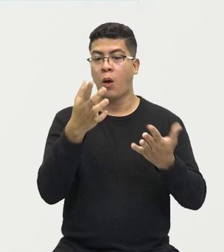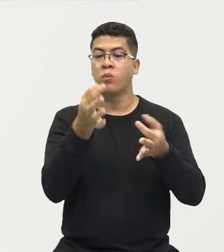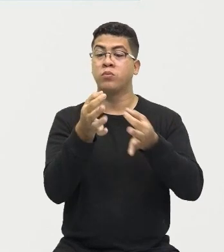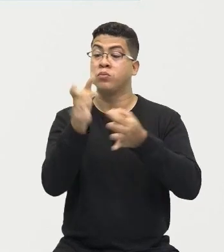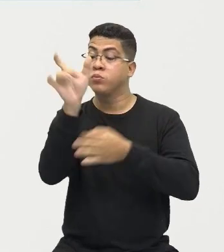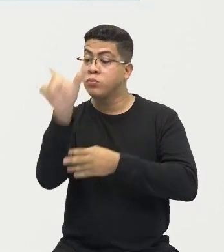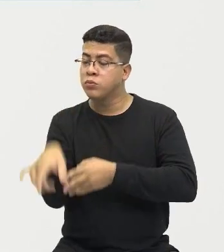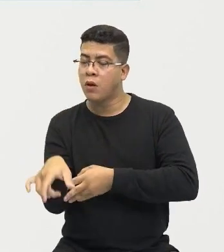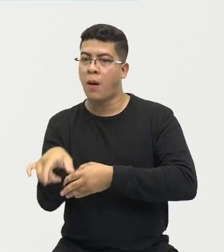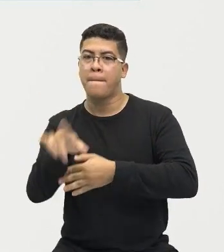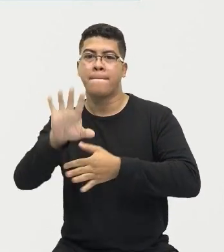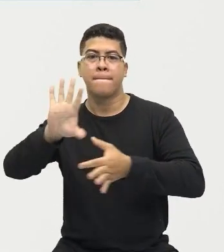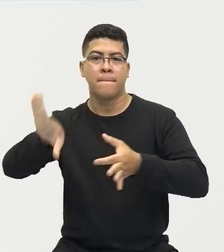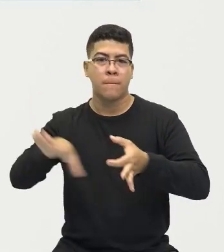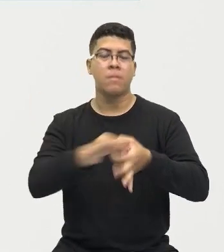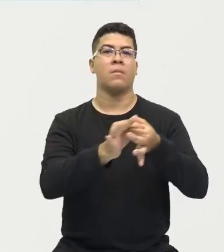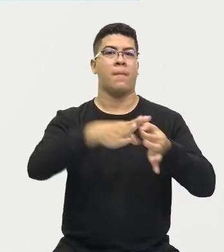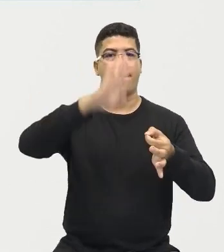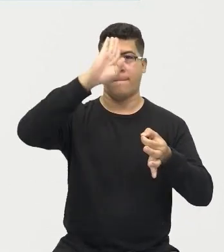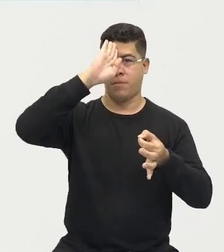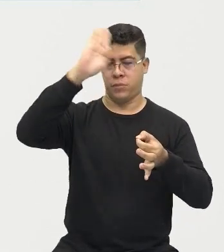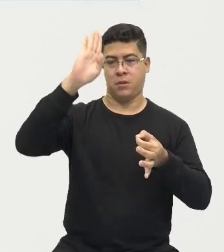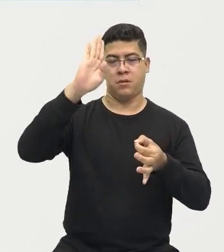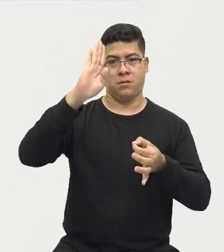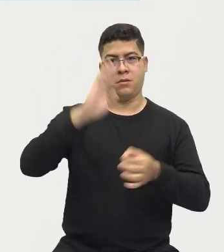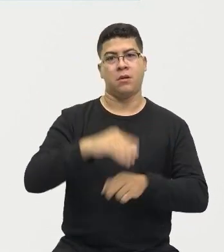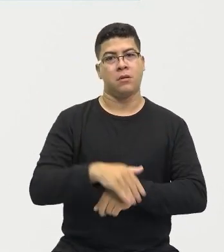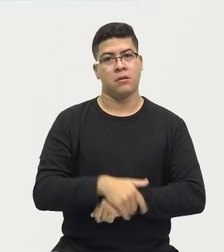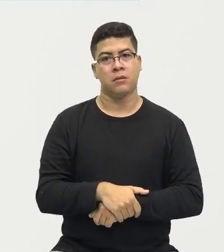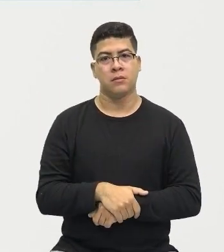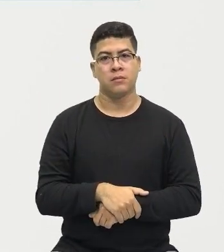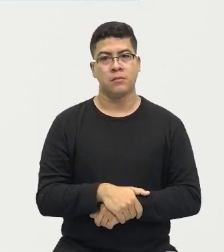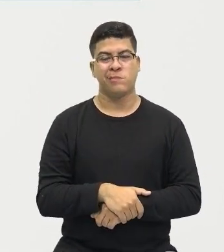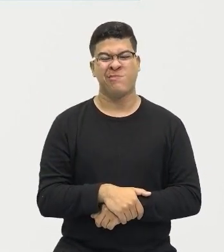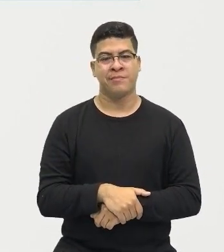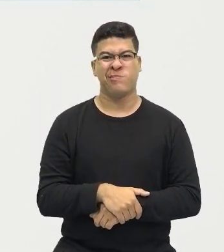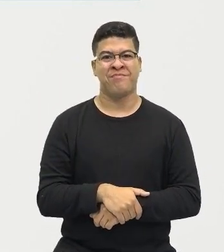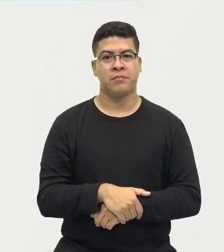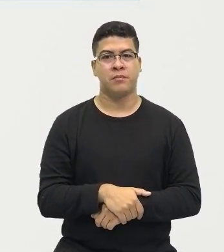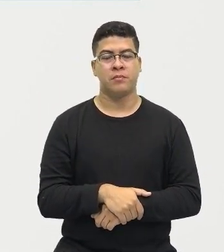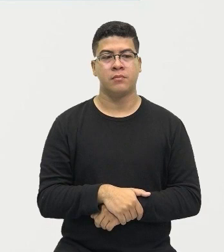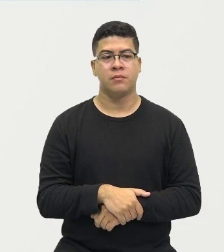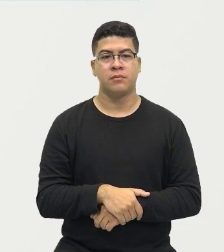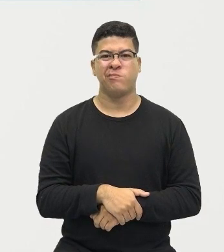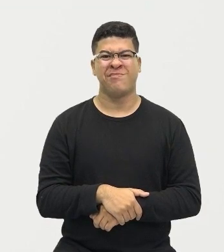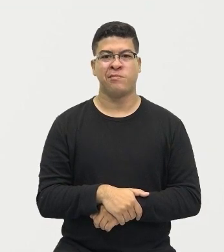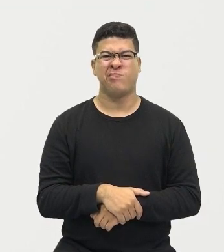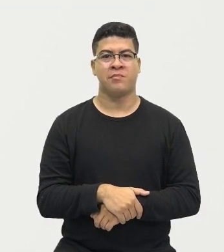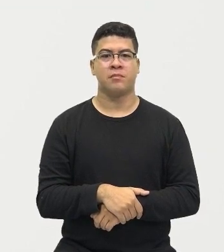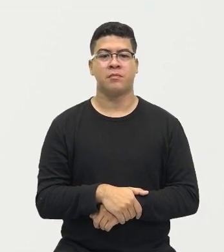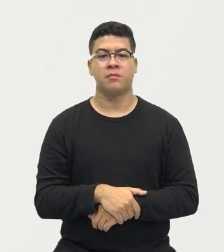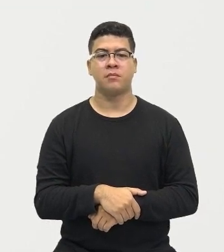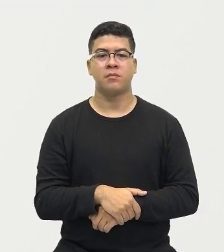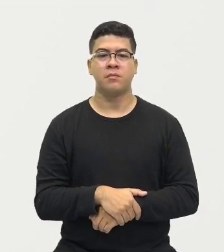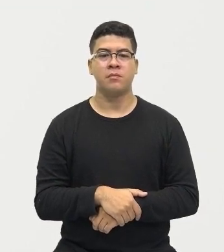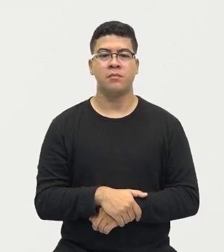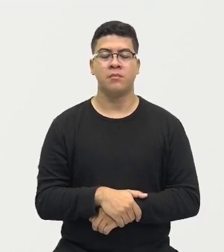oração principal. Ela vai exercer essa ideia de sujeito da oração principal. Vamos ver outro exemplo aqui.